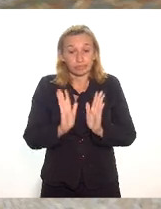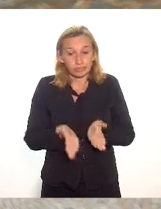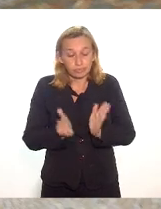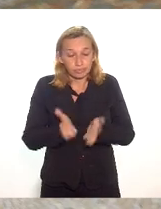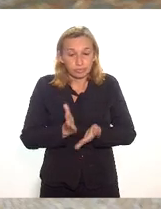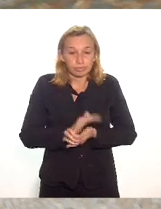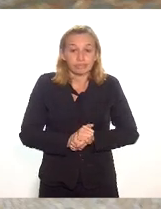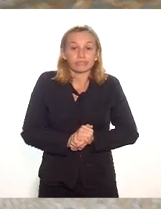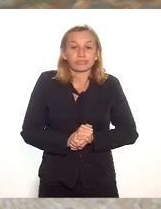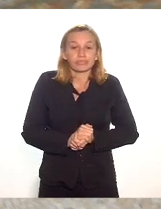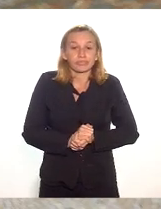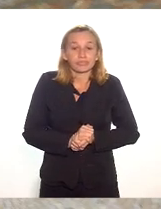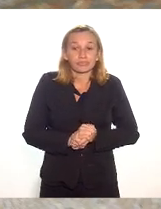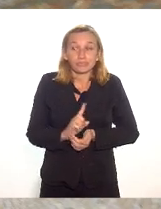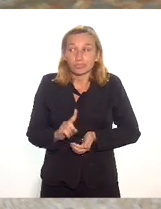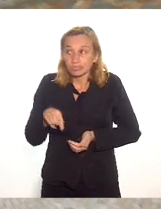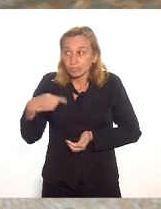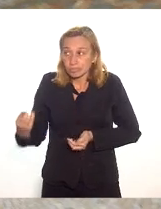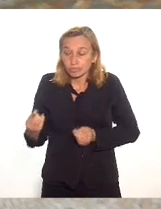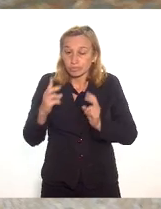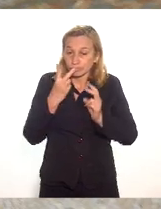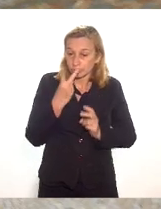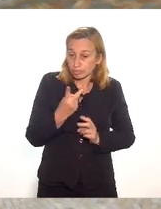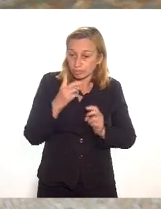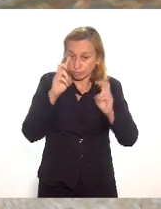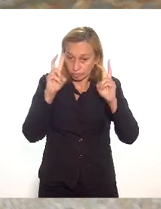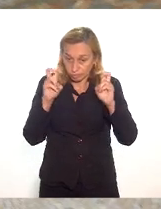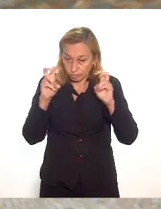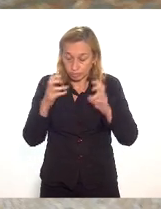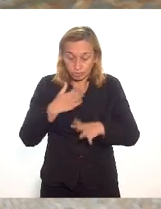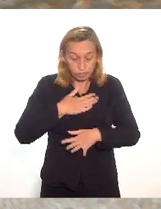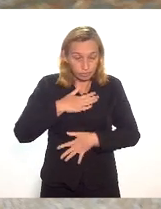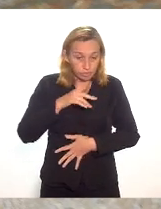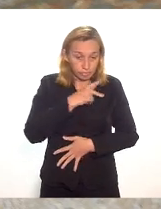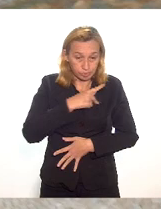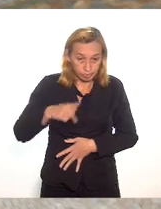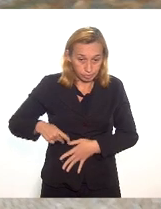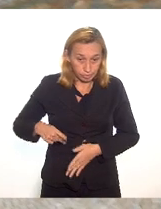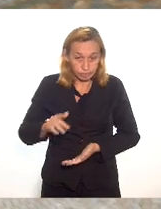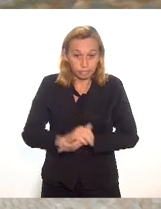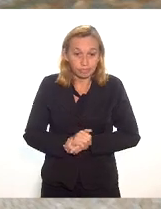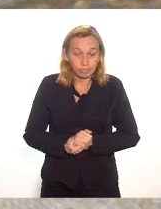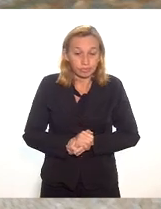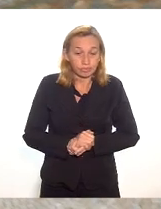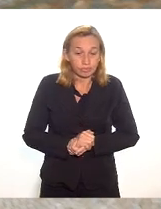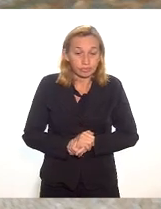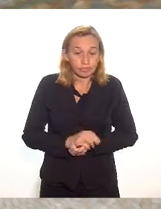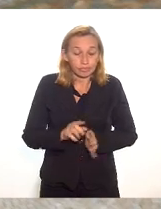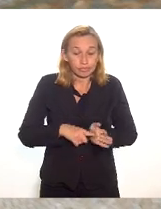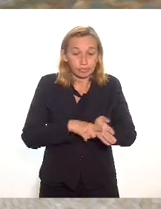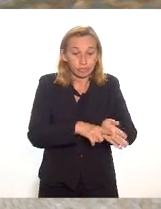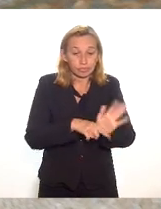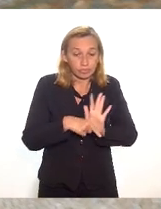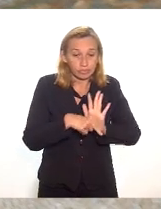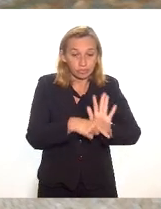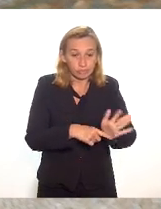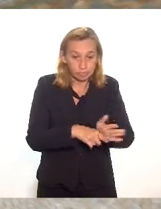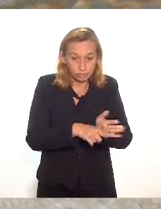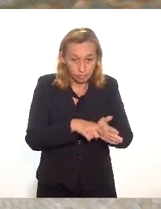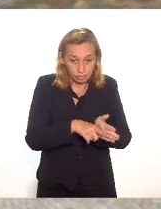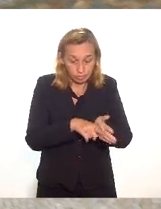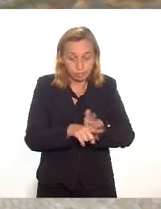hoje, os outros dois assuntos, meu presidente, é sobre o regime de recuperação fiscal